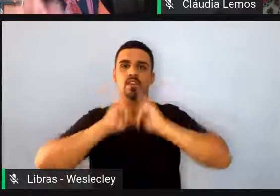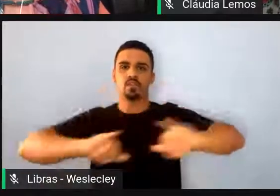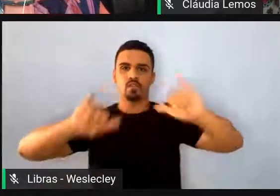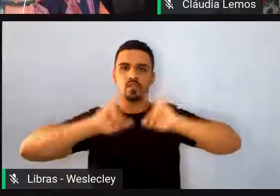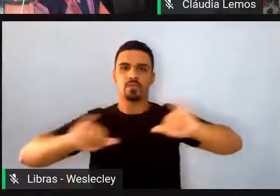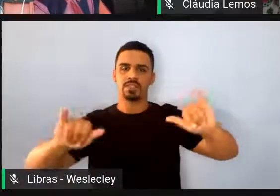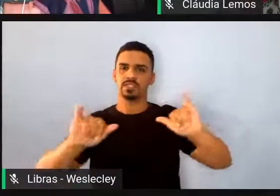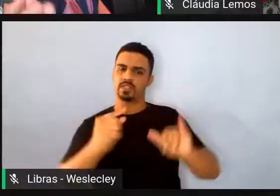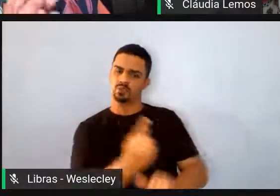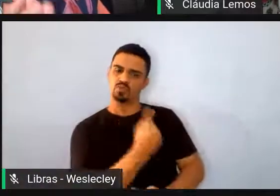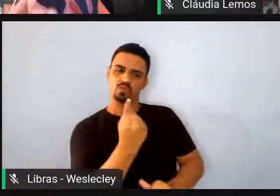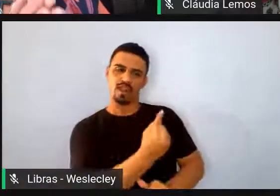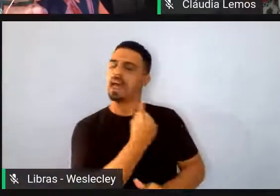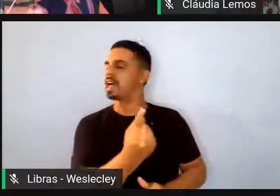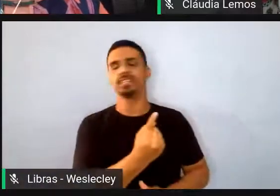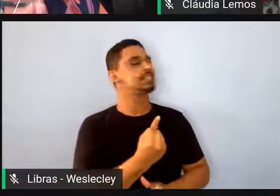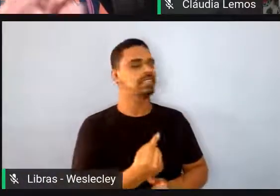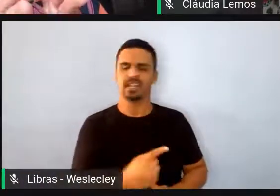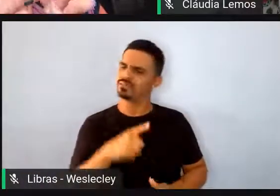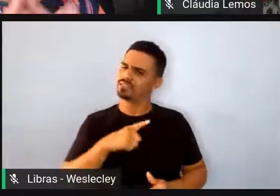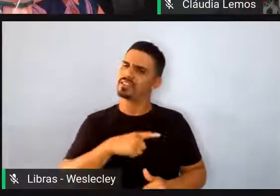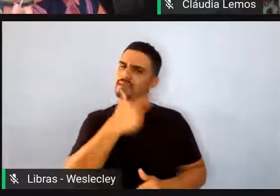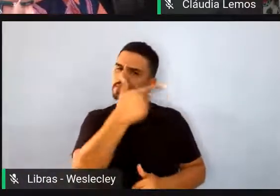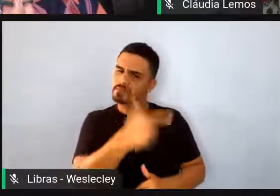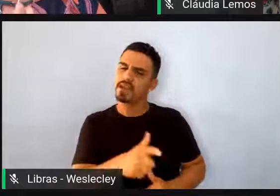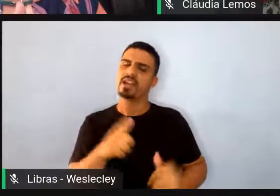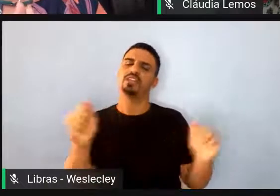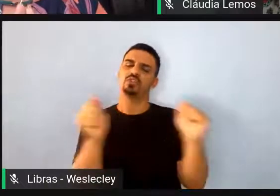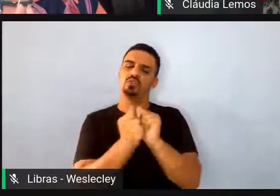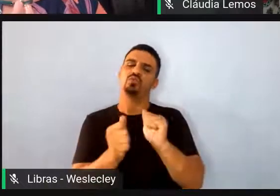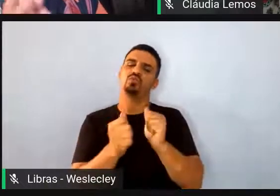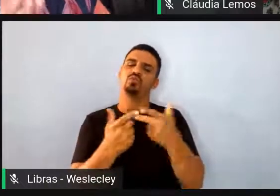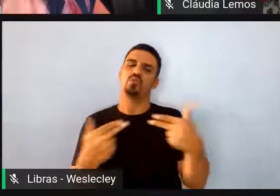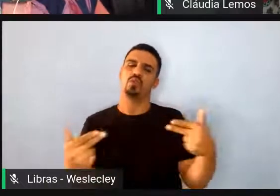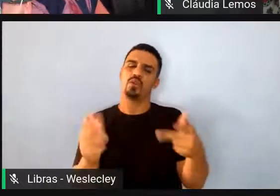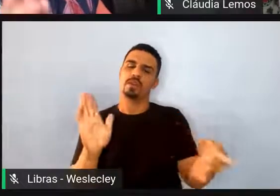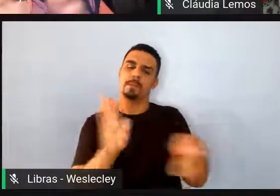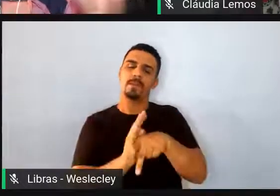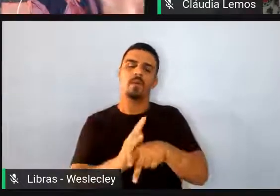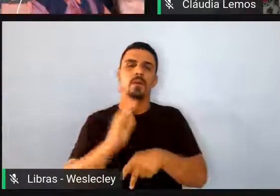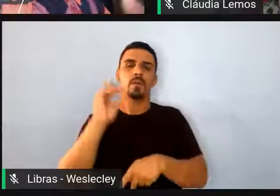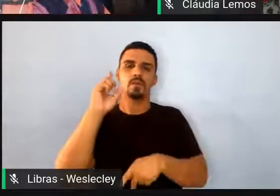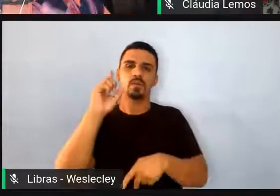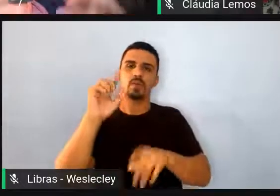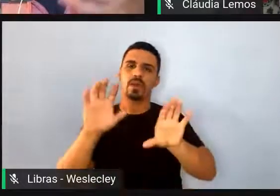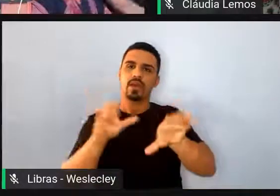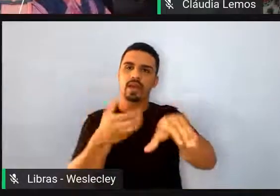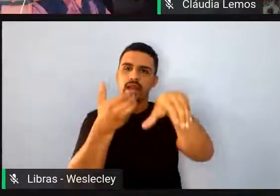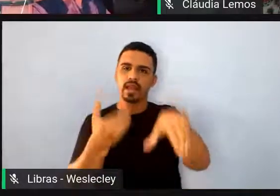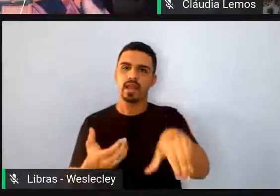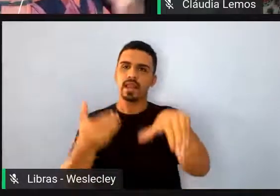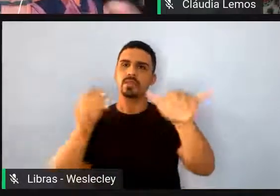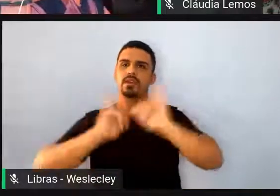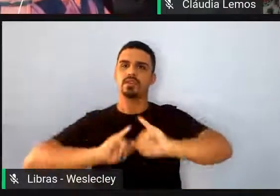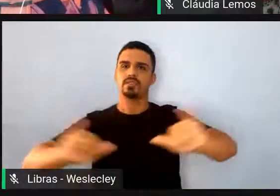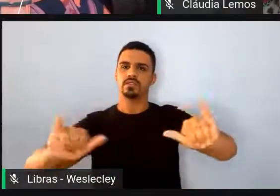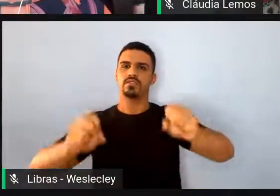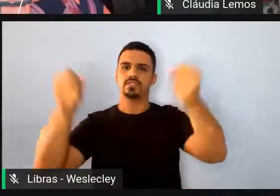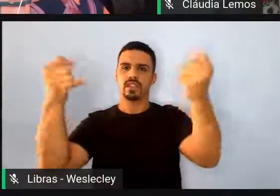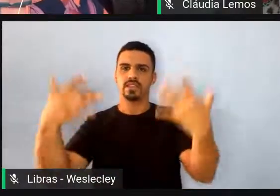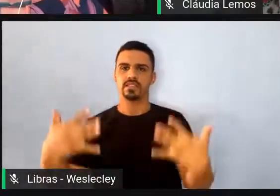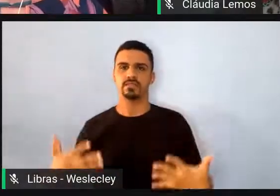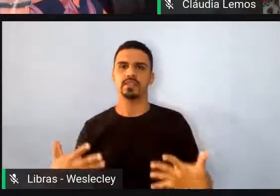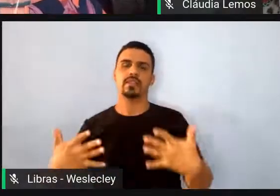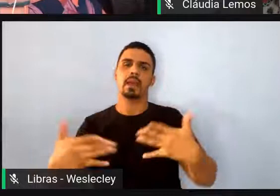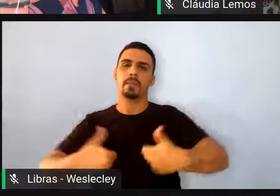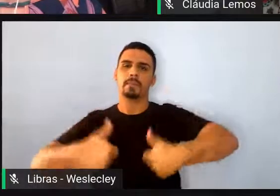ação isolada, ela faz parte de uma decisão mesmo do parlamento de comunicar e explicar melhor